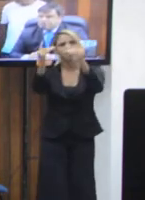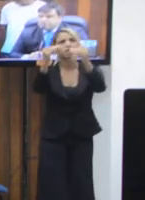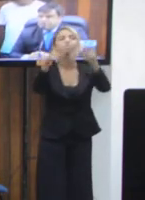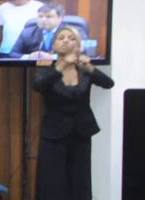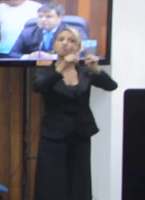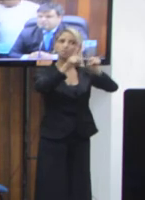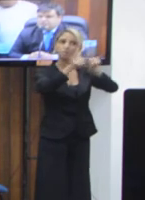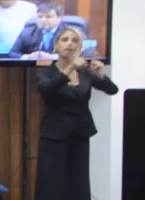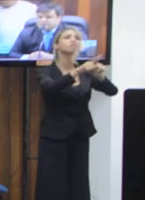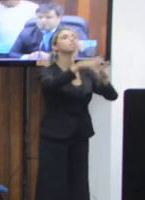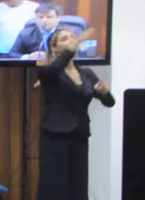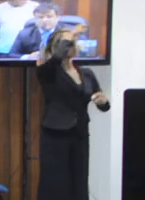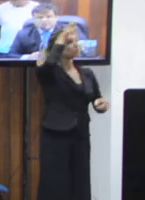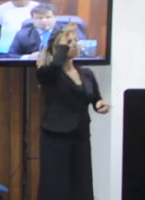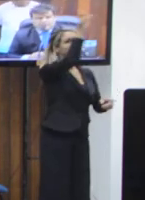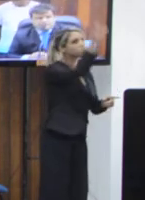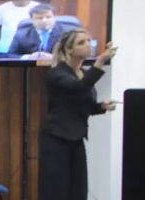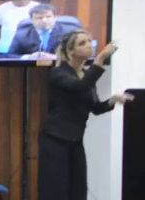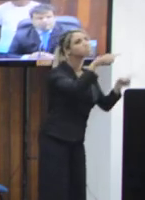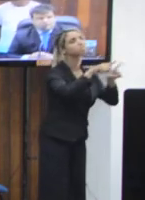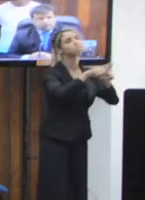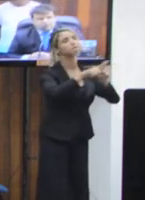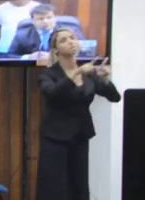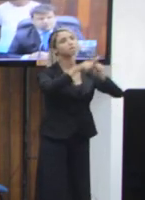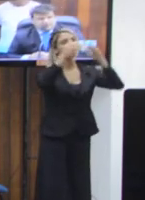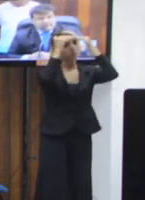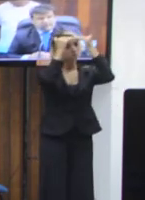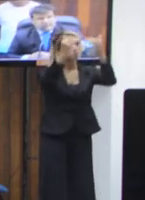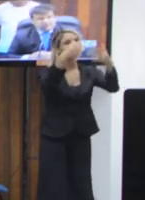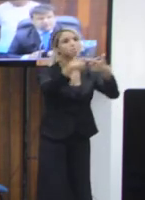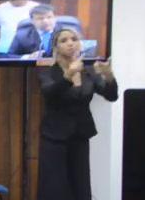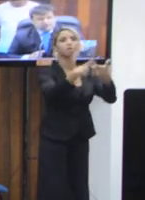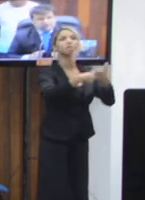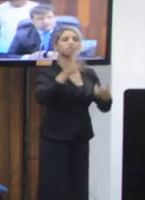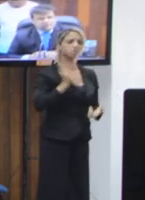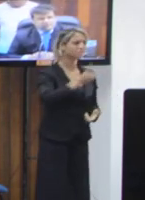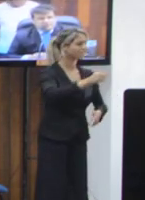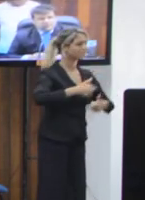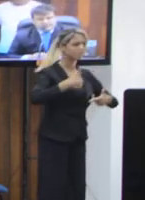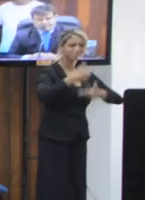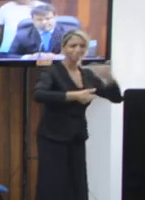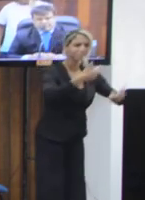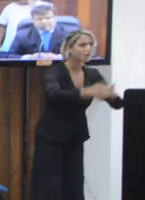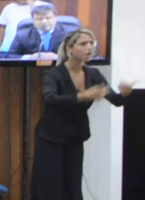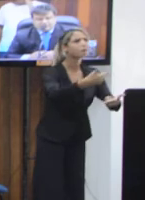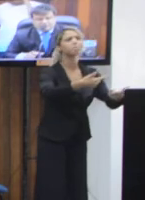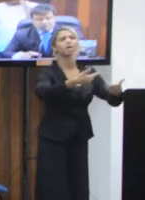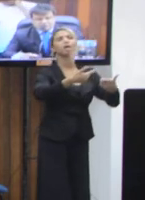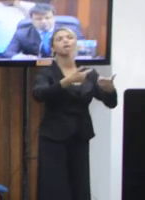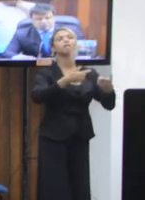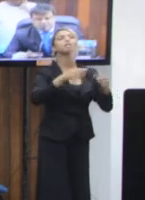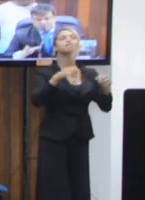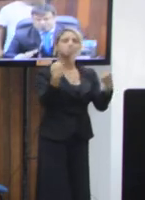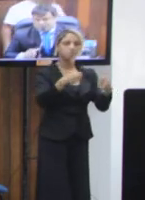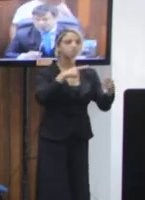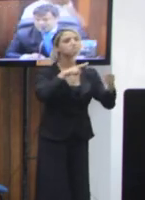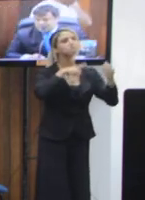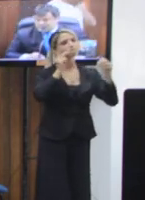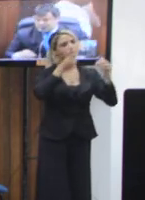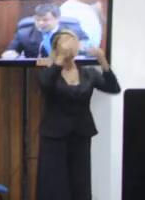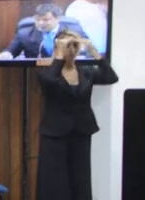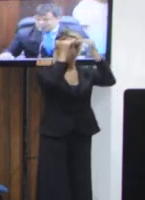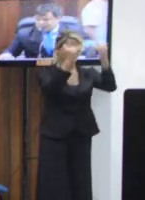Executivo, sendo respeitada porque o nosso trabalho é árduo, é diário, e esse é o trabalho que nós temos que fazer. Então,